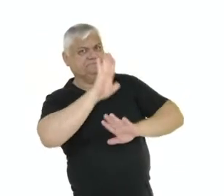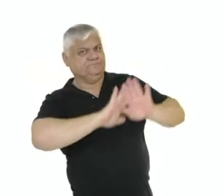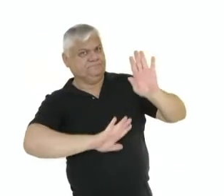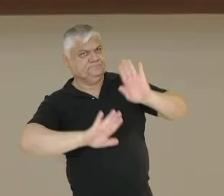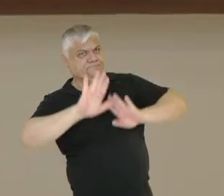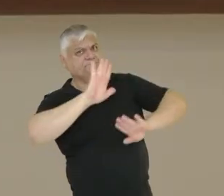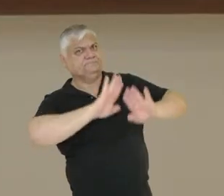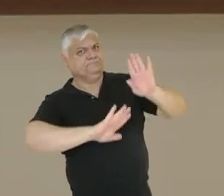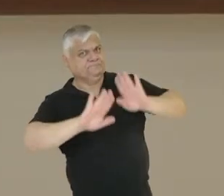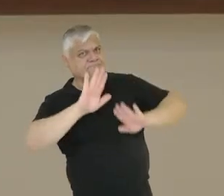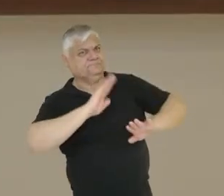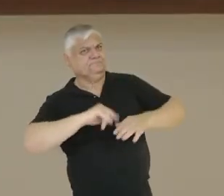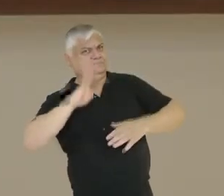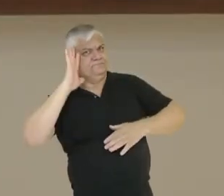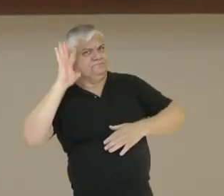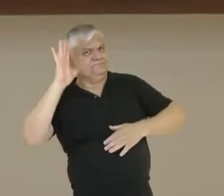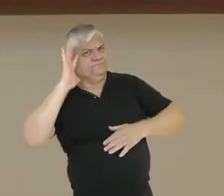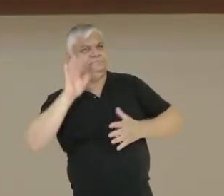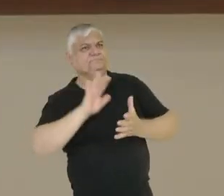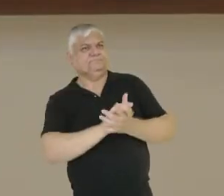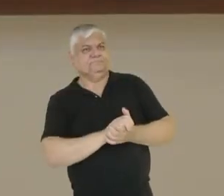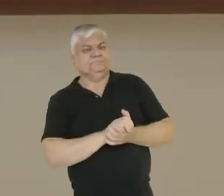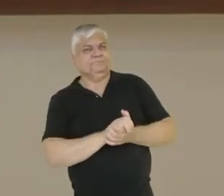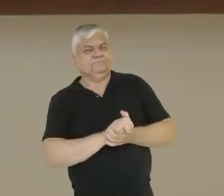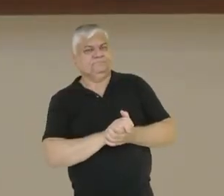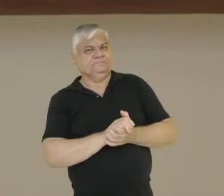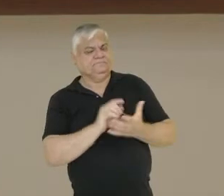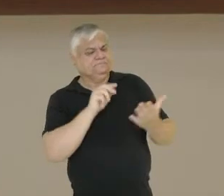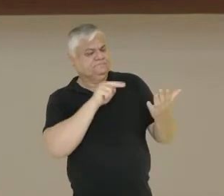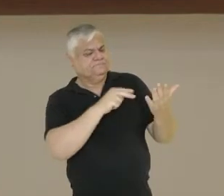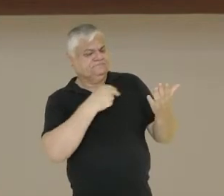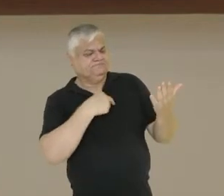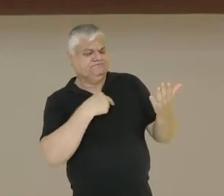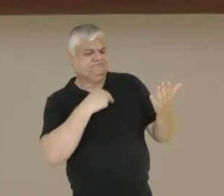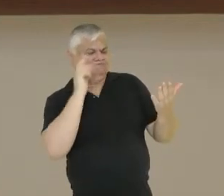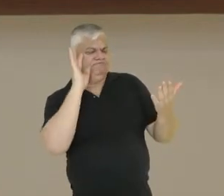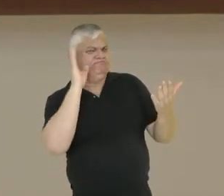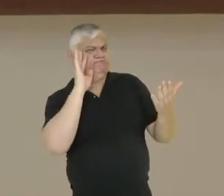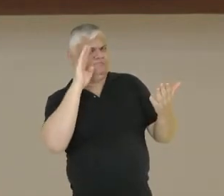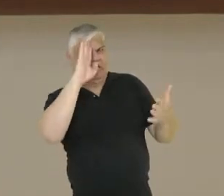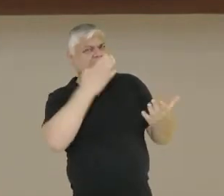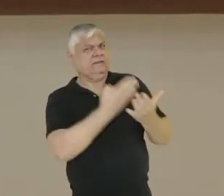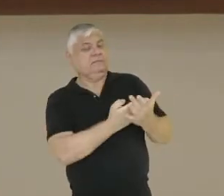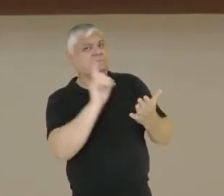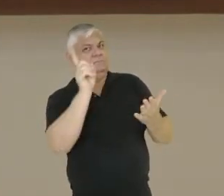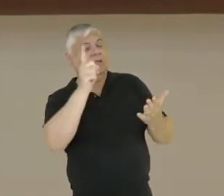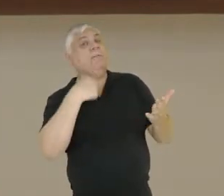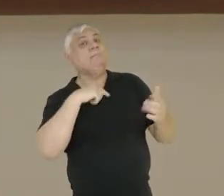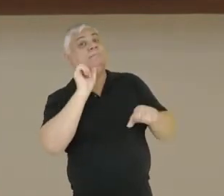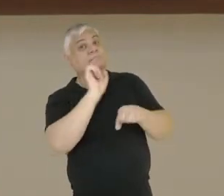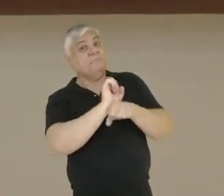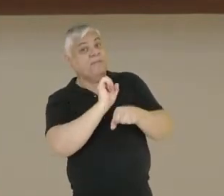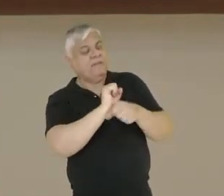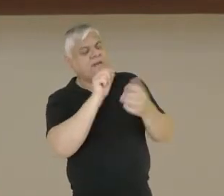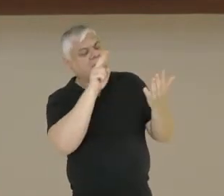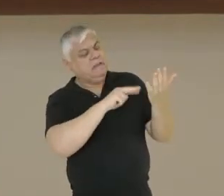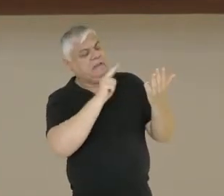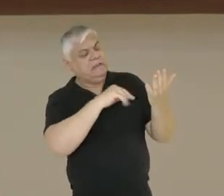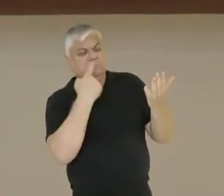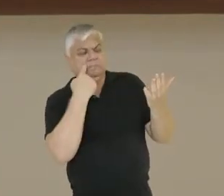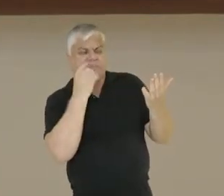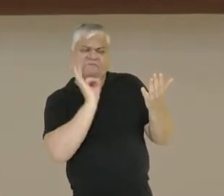precauções e reflita. Pare e pense. Não acredite na notícia ou compartilhe o texto de